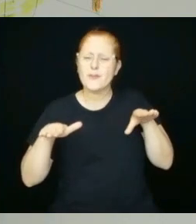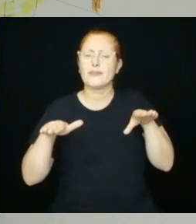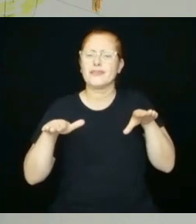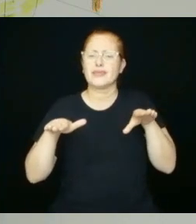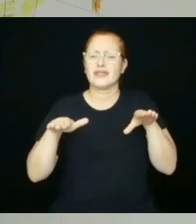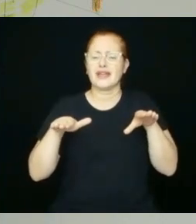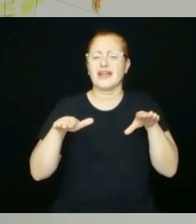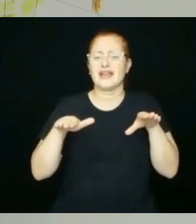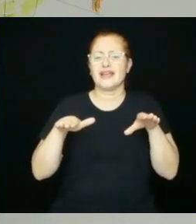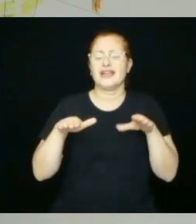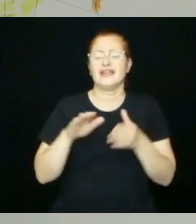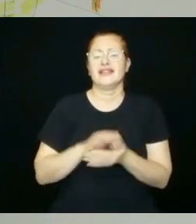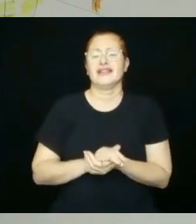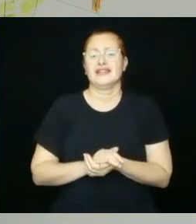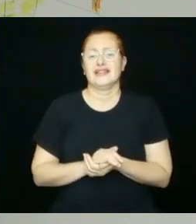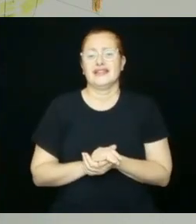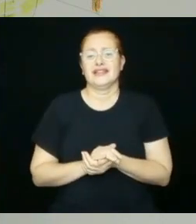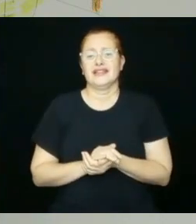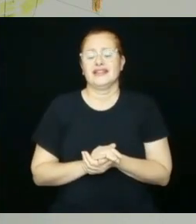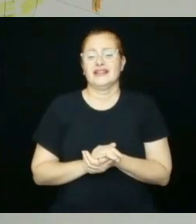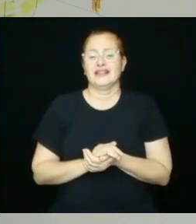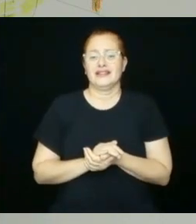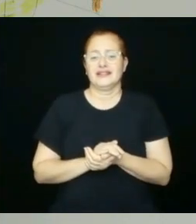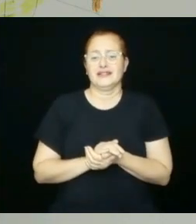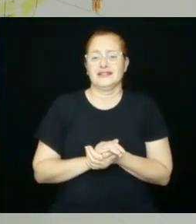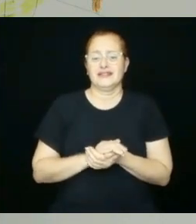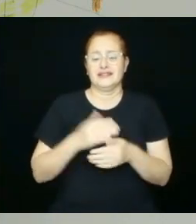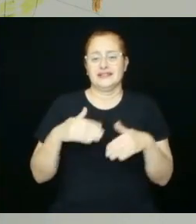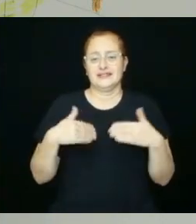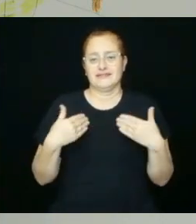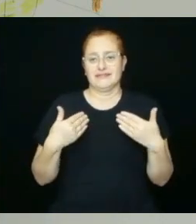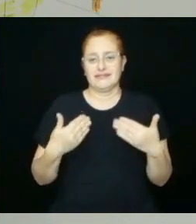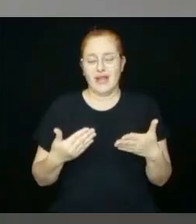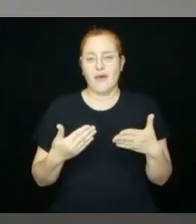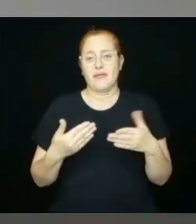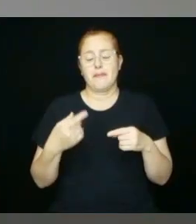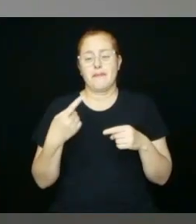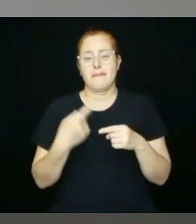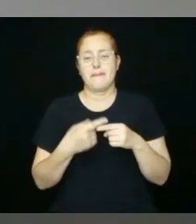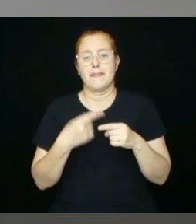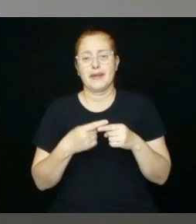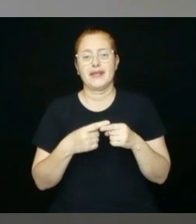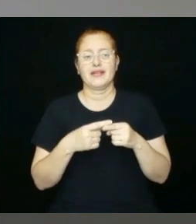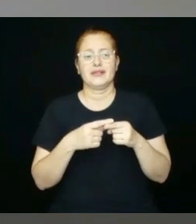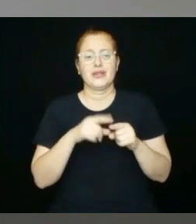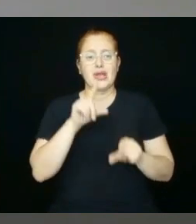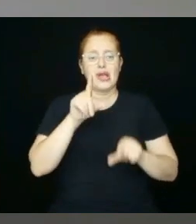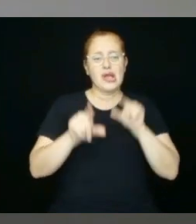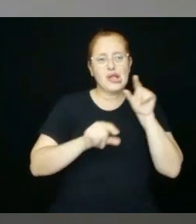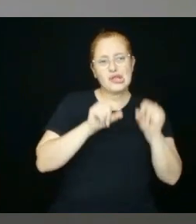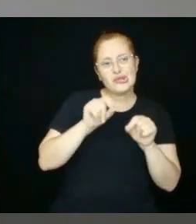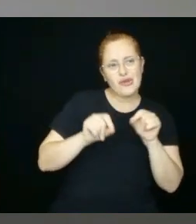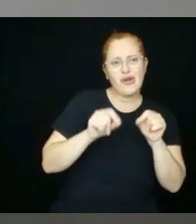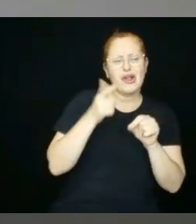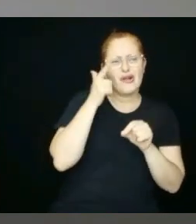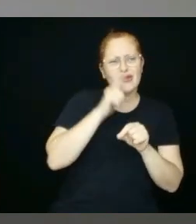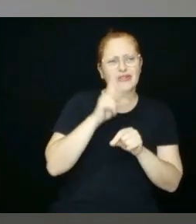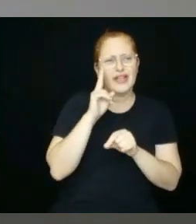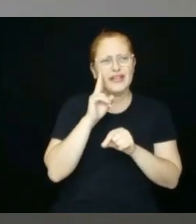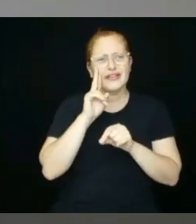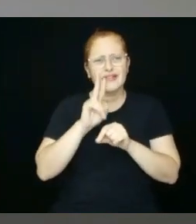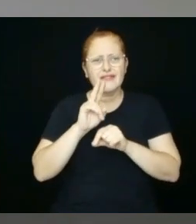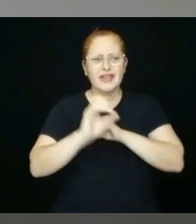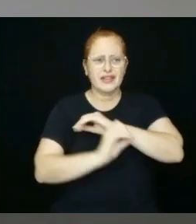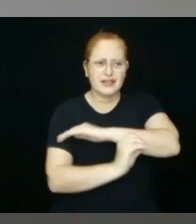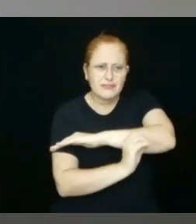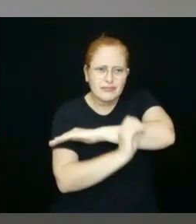com o horizonte sempre presente, né? Por mais que do ponto que tu escolha, tu vai enxergar uma hora o horizonte, o mato, alguma coisa